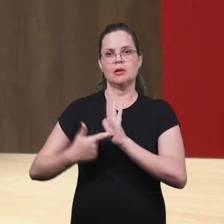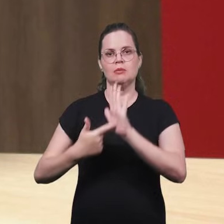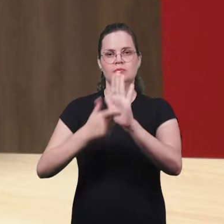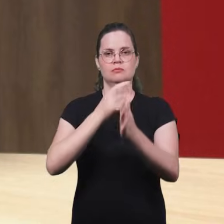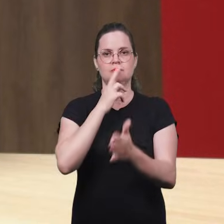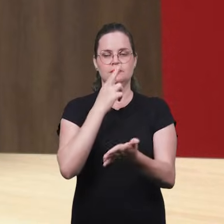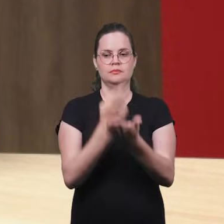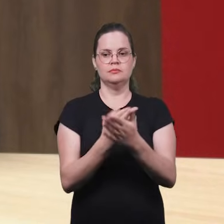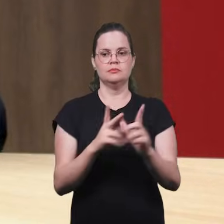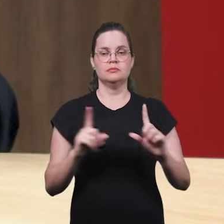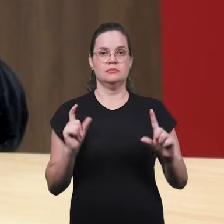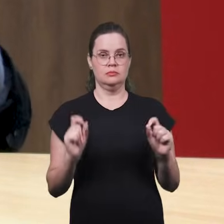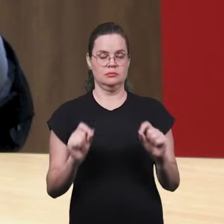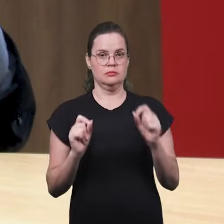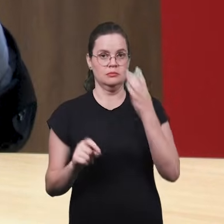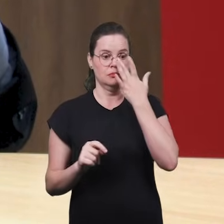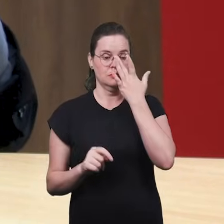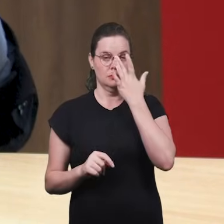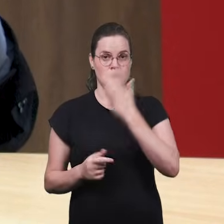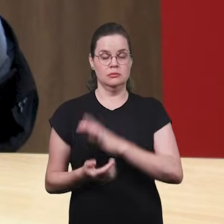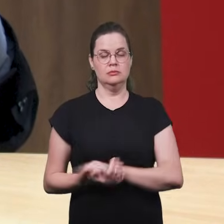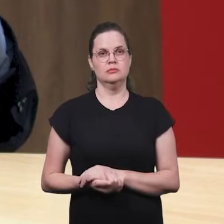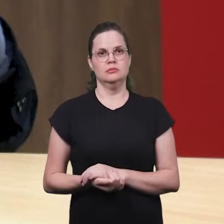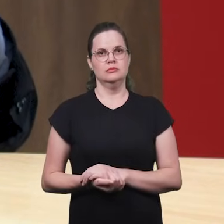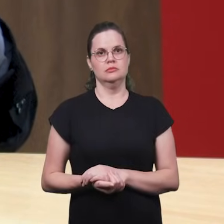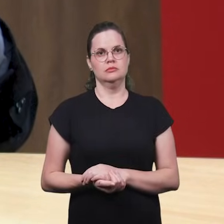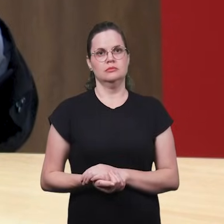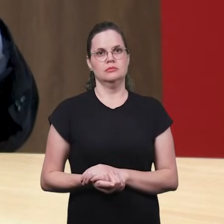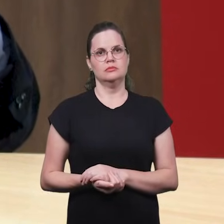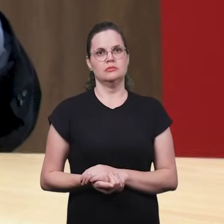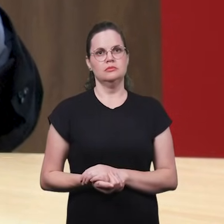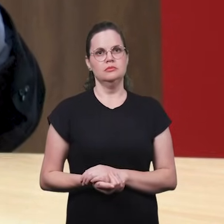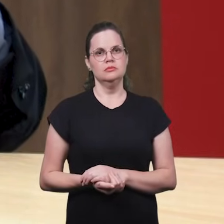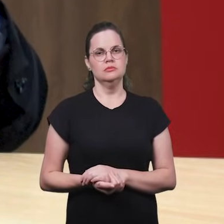mostram que numa